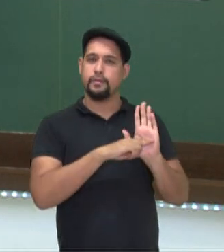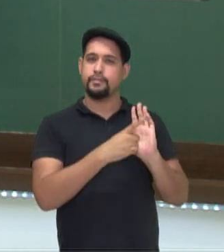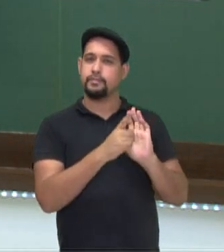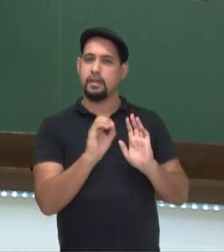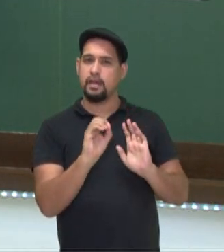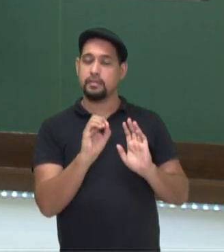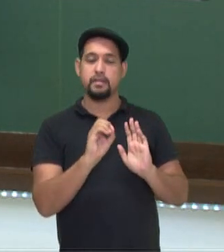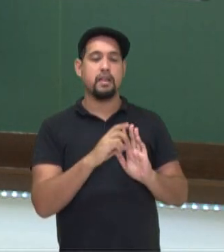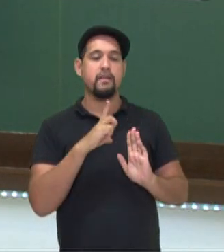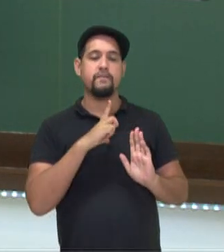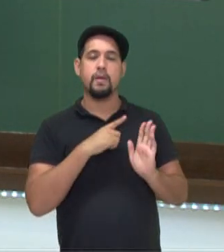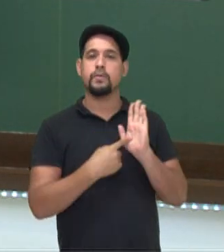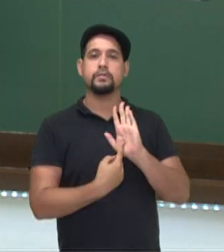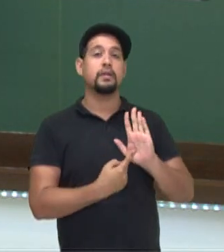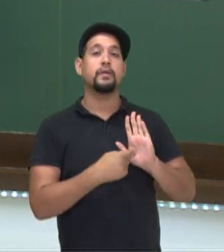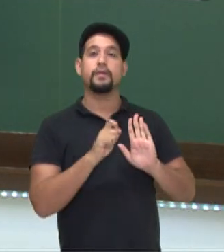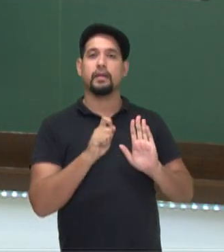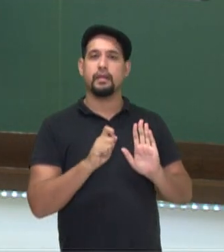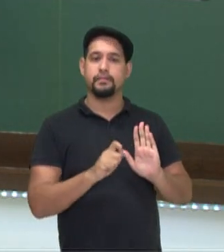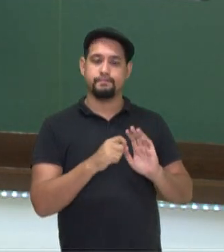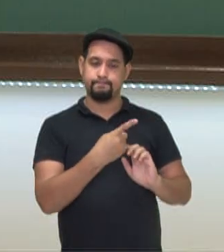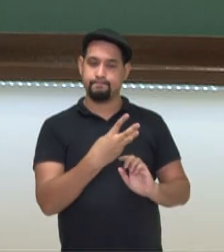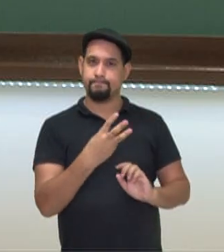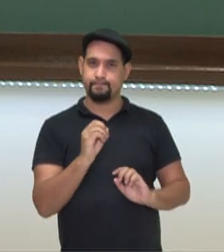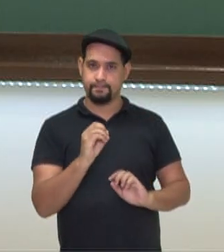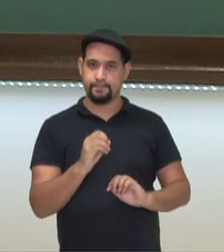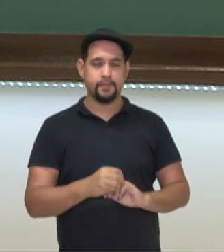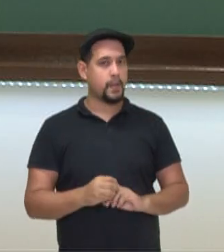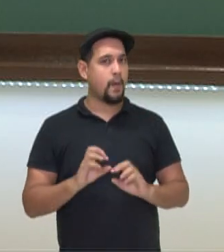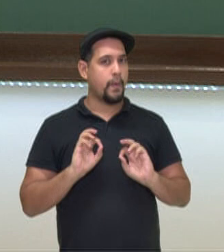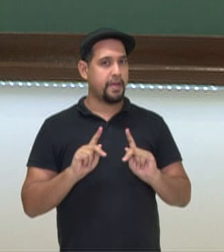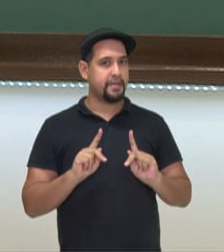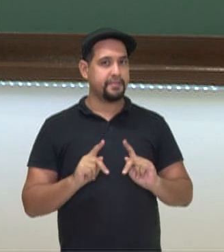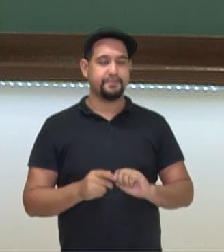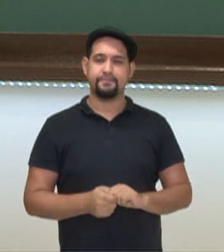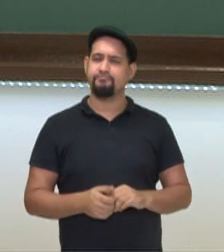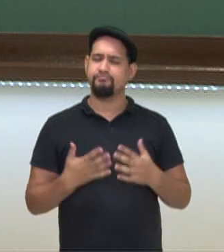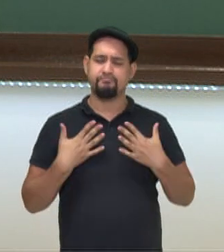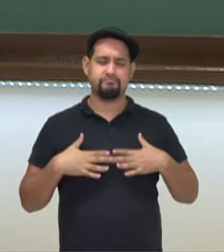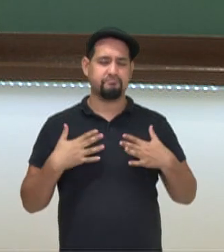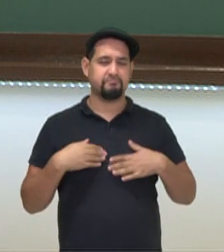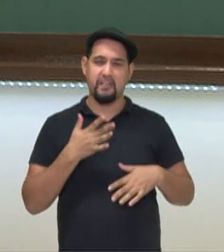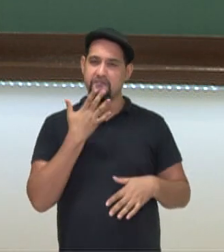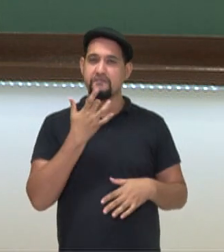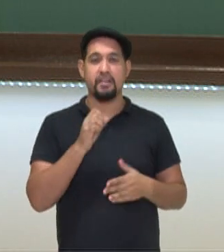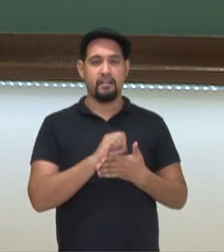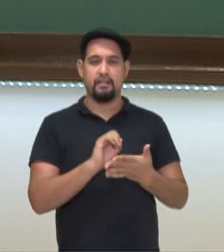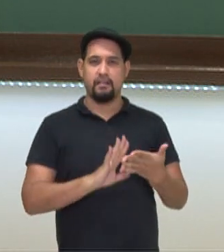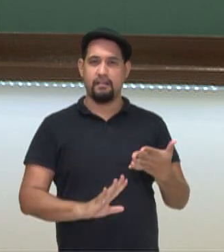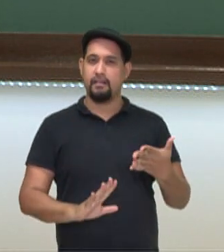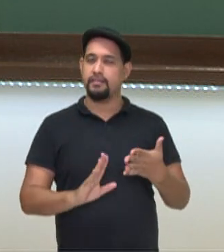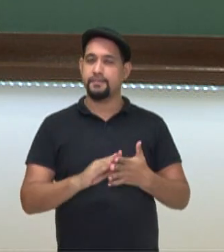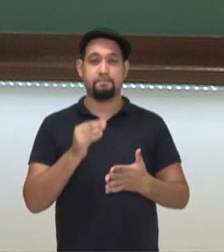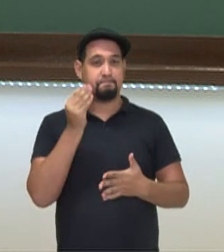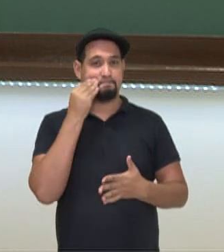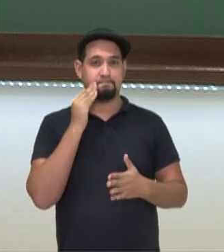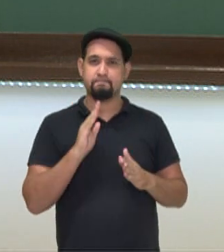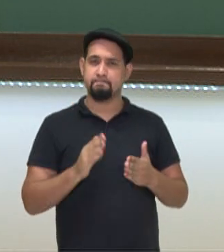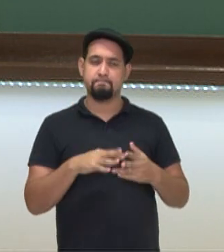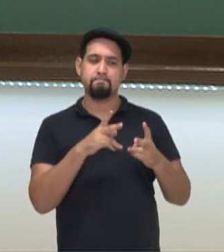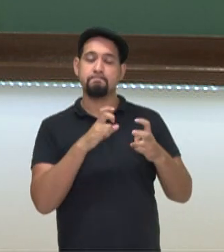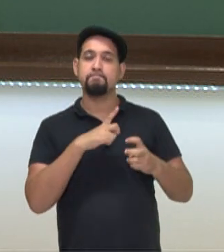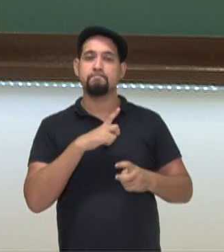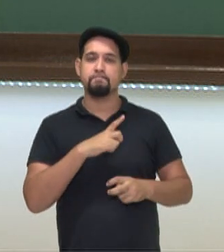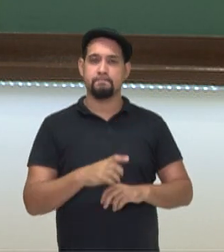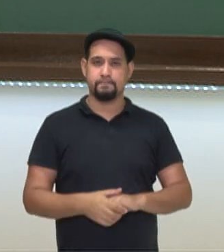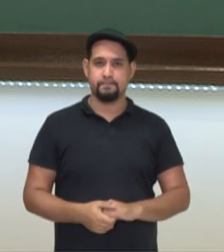programa, ele vai te entregar o 130. Beleza? Bem tranquilo esse exercício, né? Então, vamos agora ver o que nos